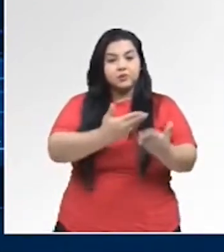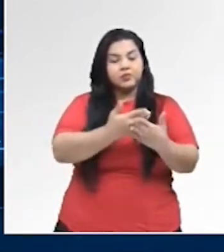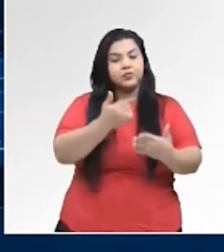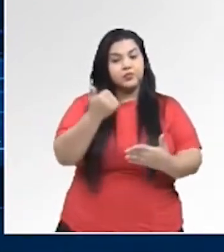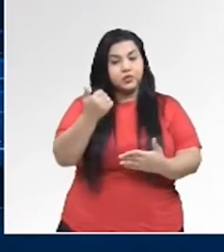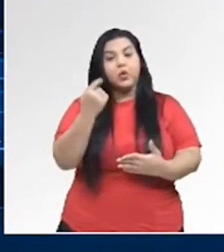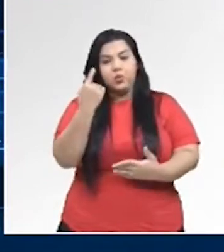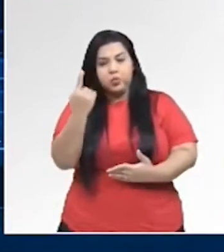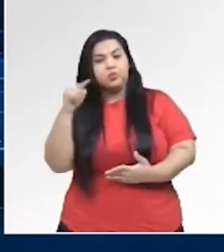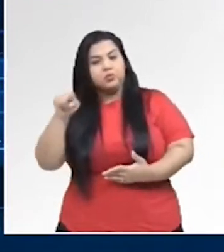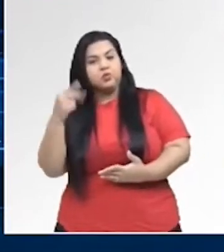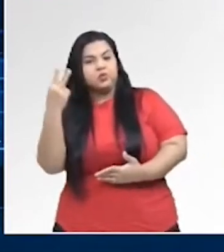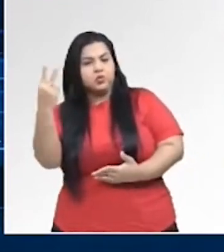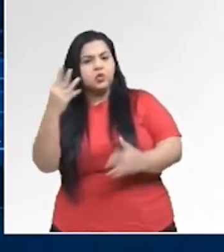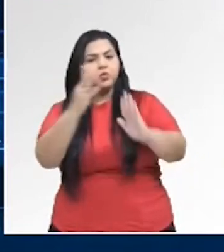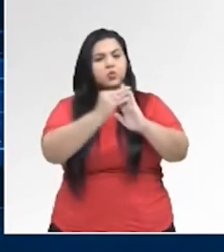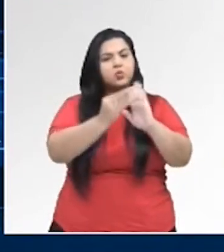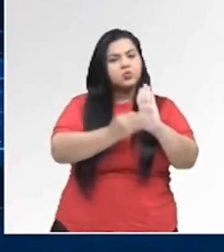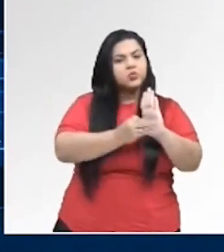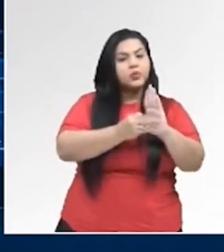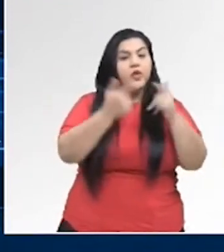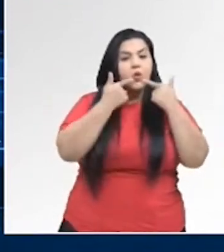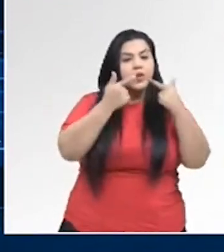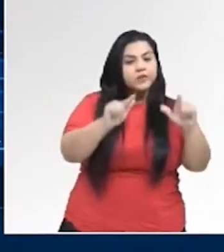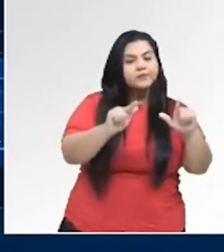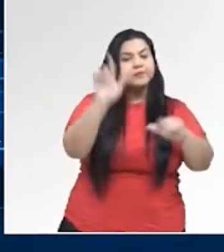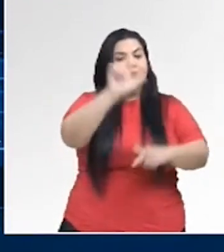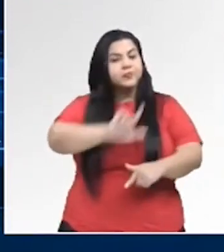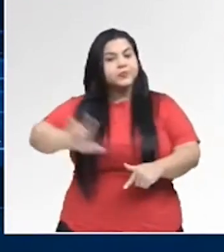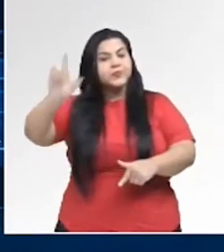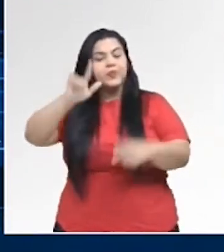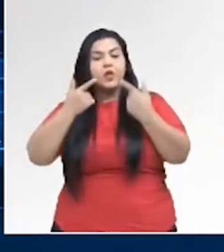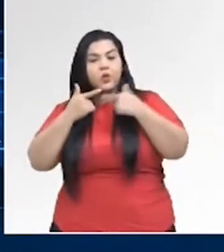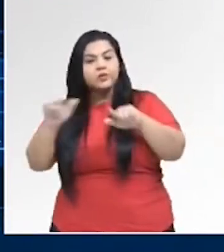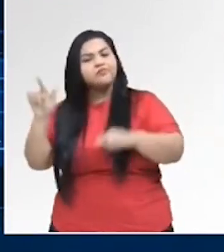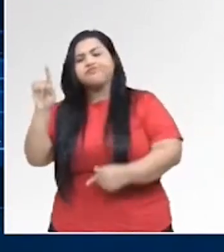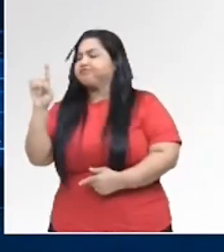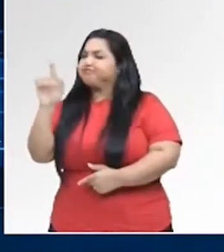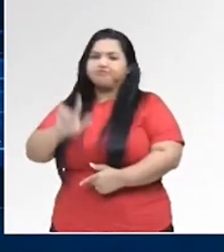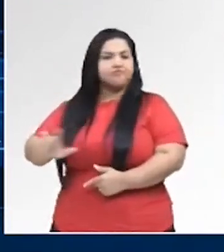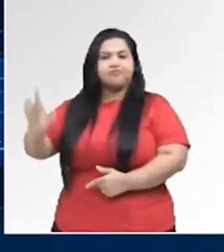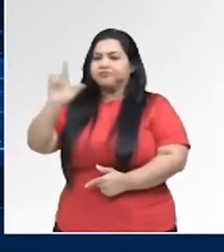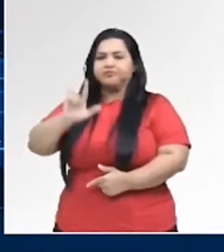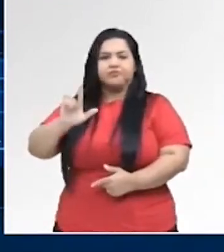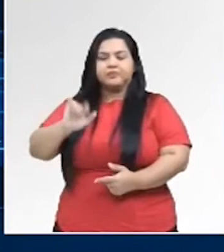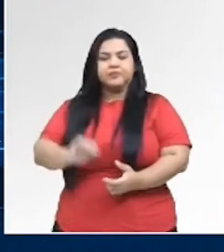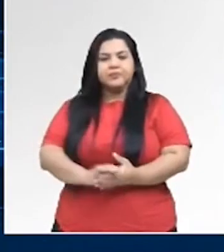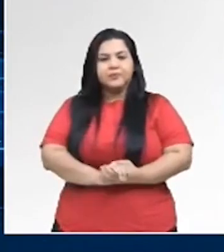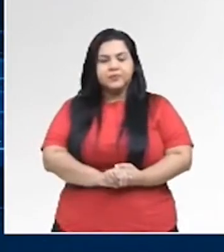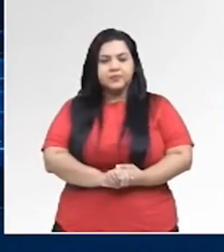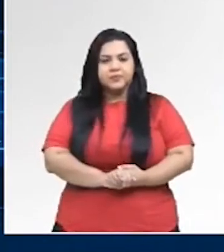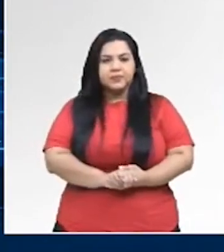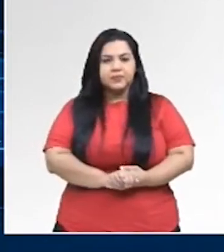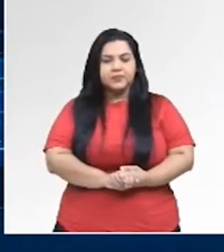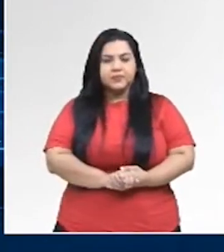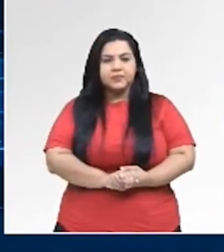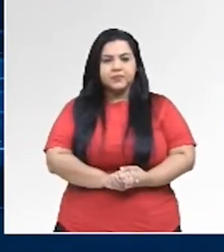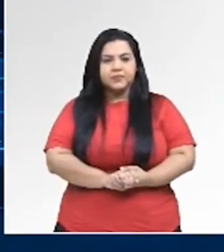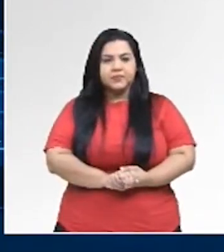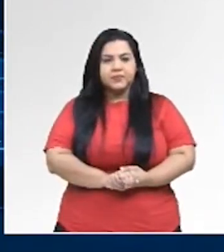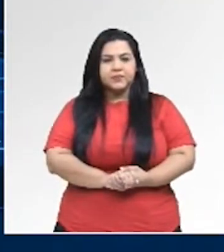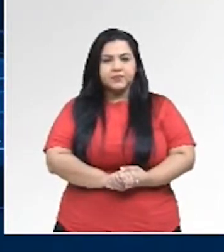Aula 1.2. Conteúdo, linguagem literária e linguagem não literária.